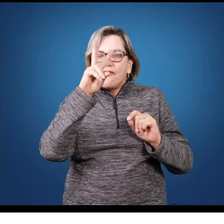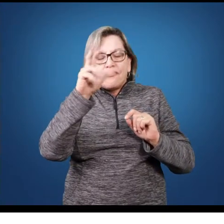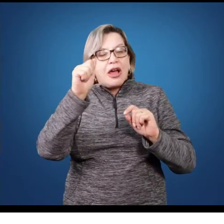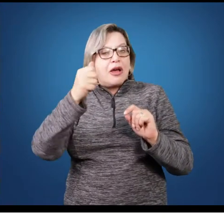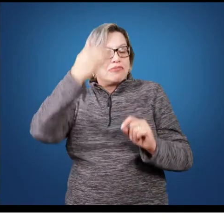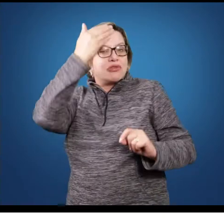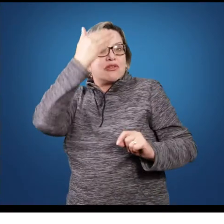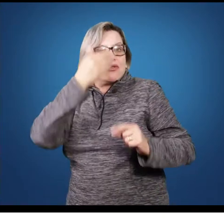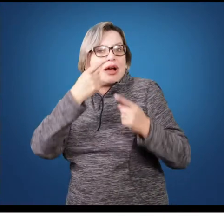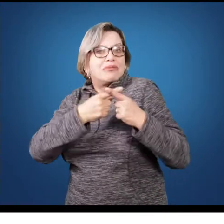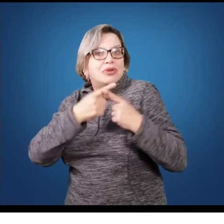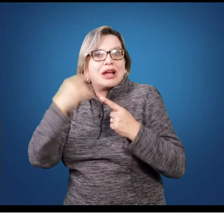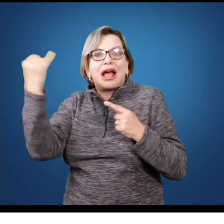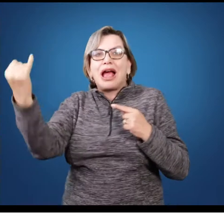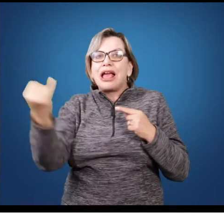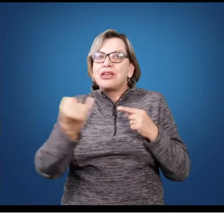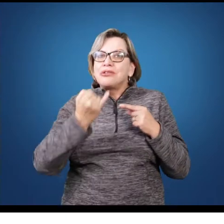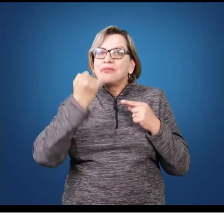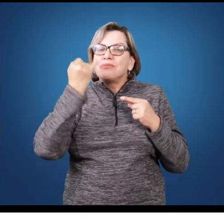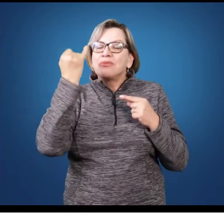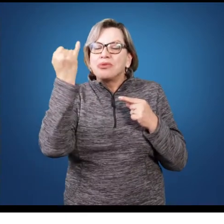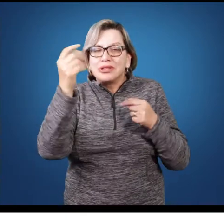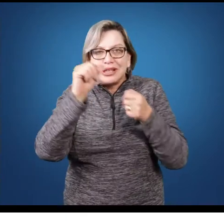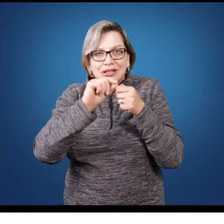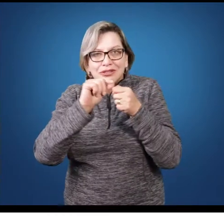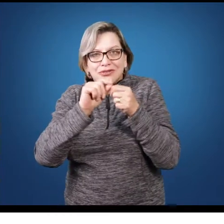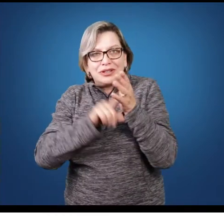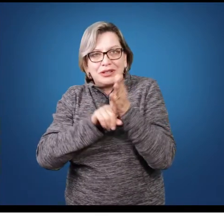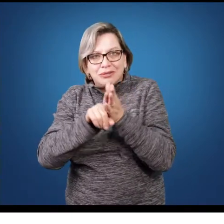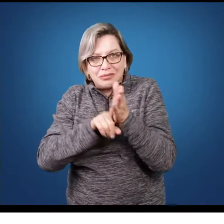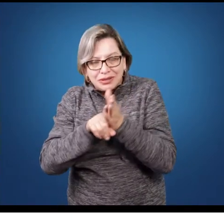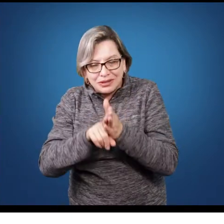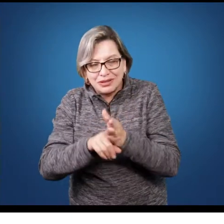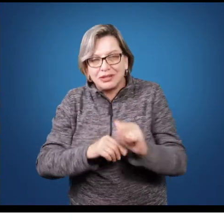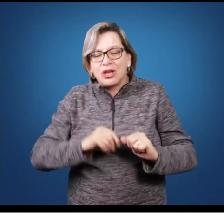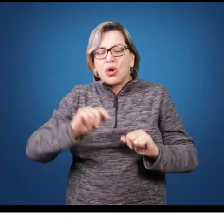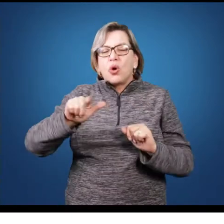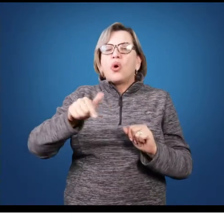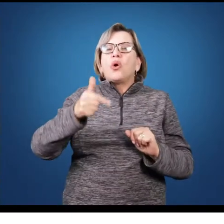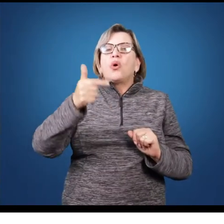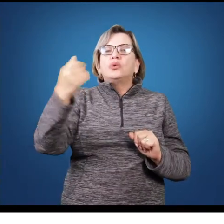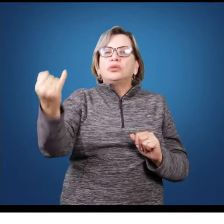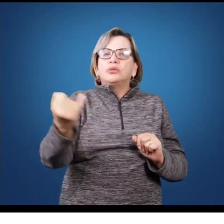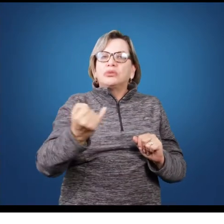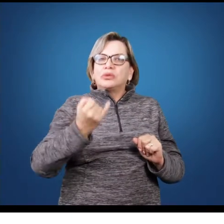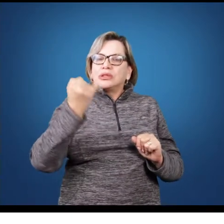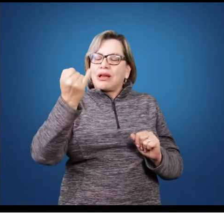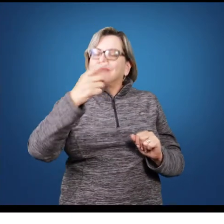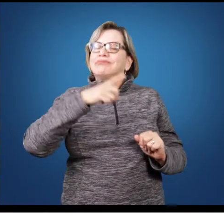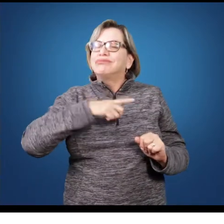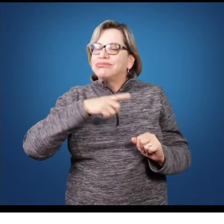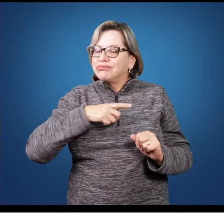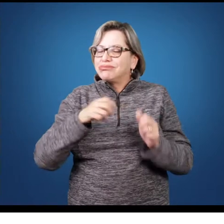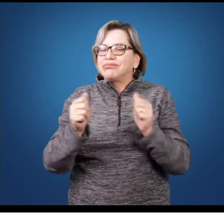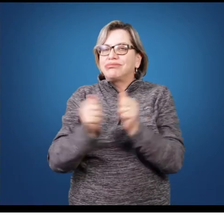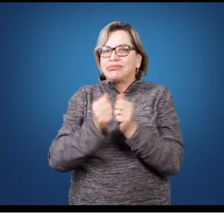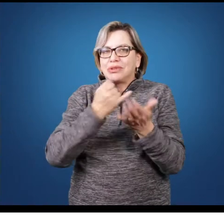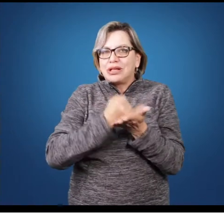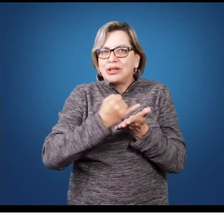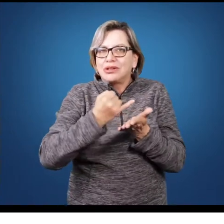tal projeto de pesquisa, né? Outro aspecto importante que aparece na introdução é